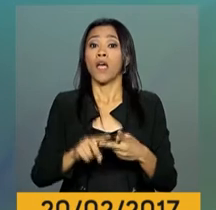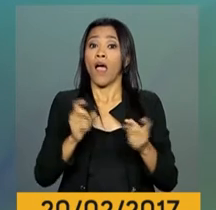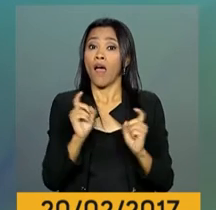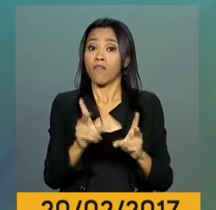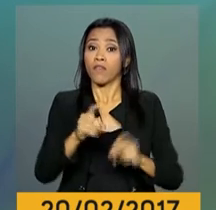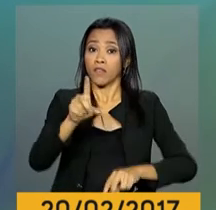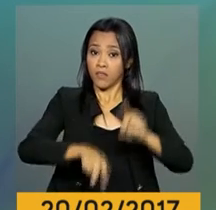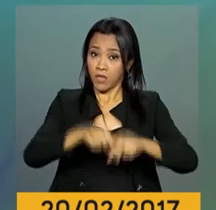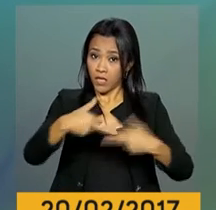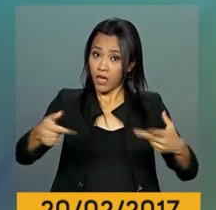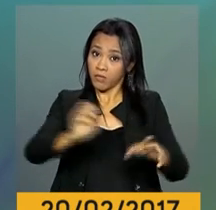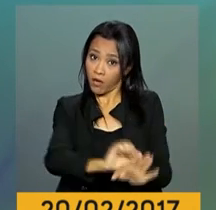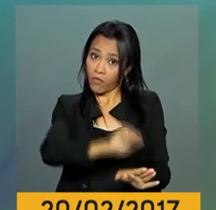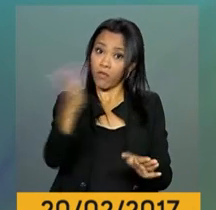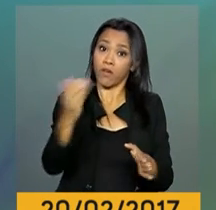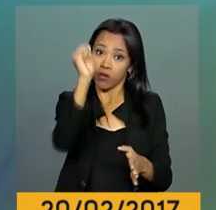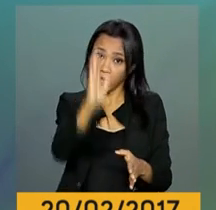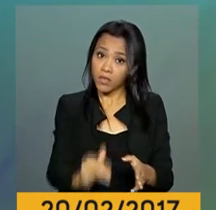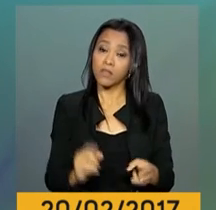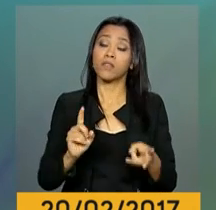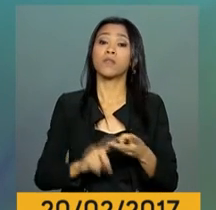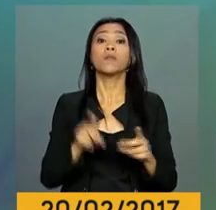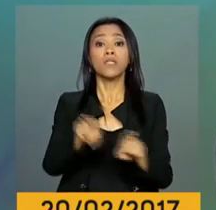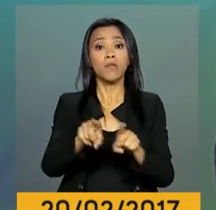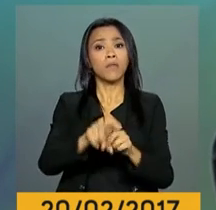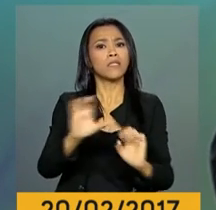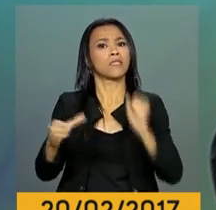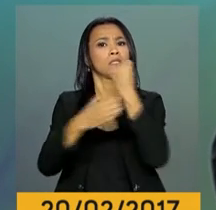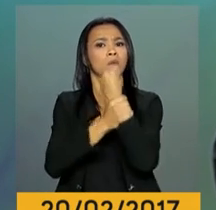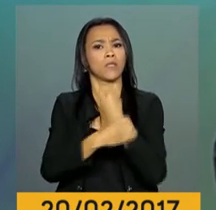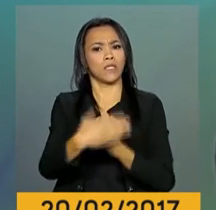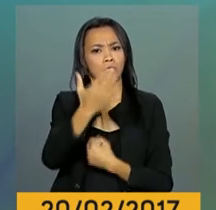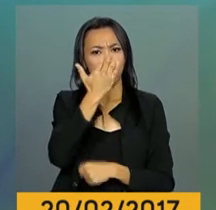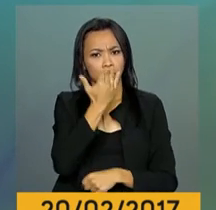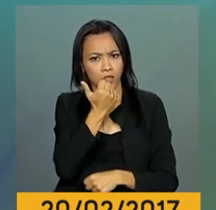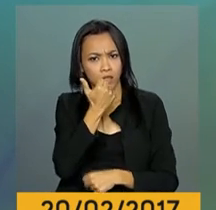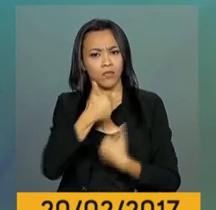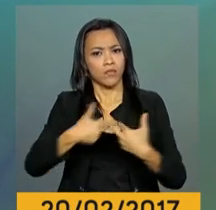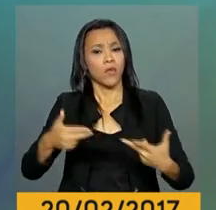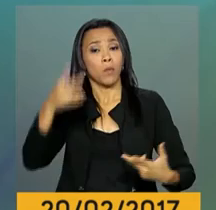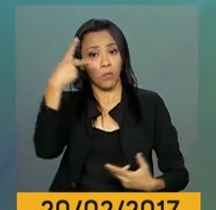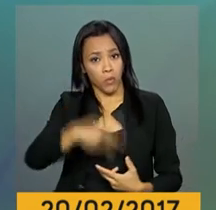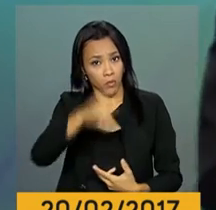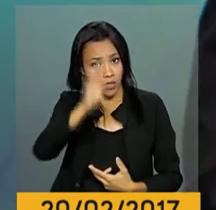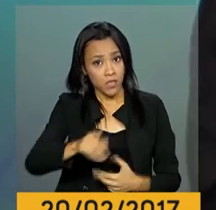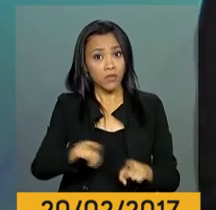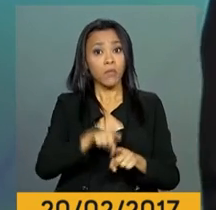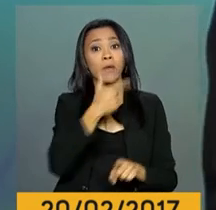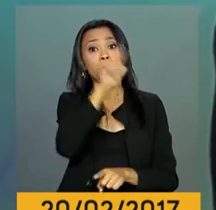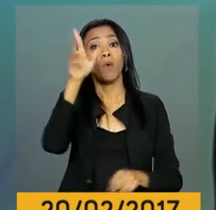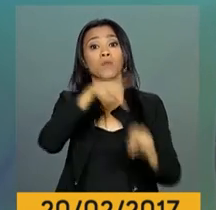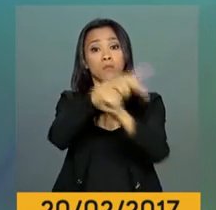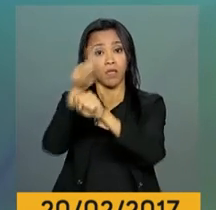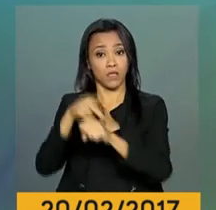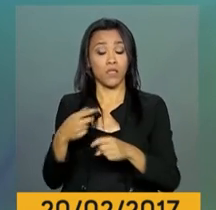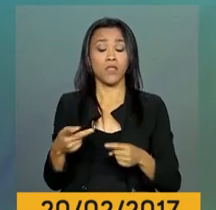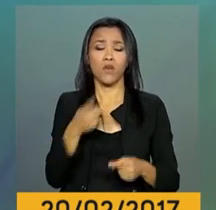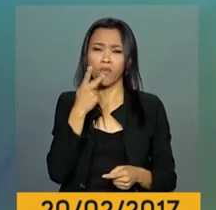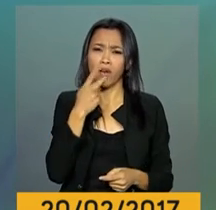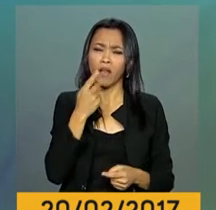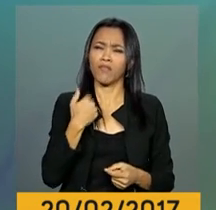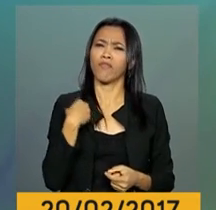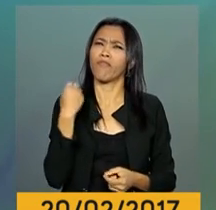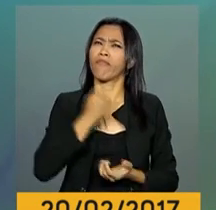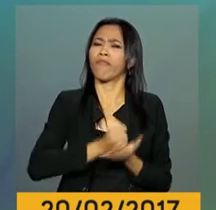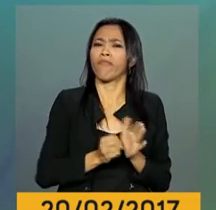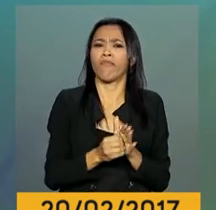crescimento, contribui ainda para a segurança alimentar para o Brasil e para outros países. E aqui eu relato um fato curioso. Nas várias viagens